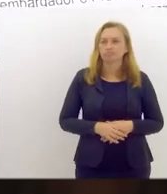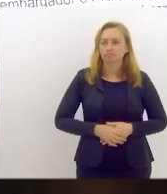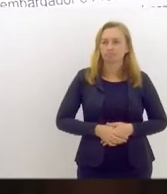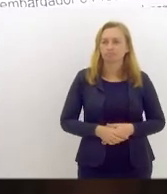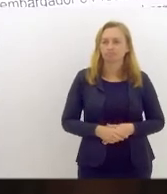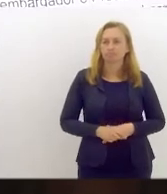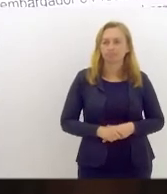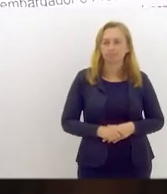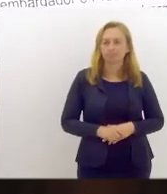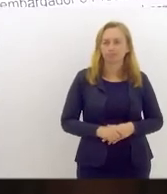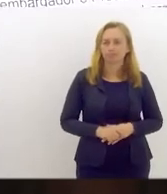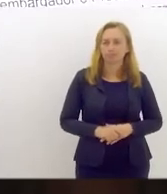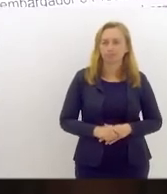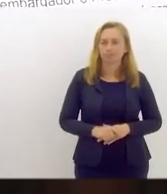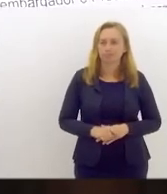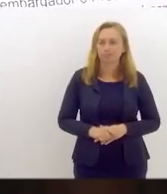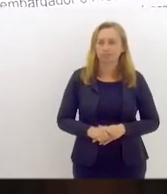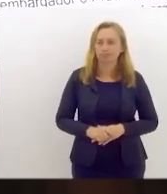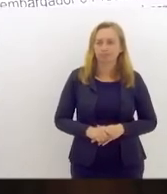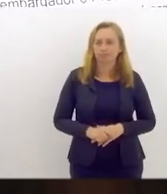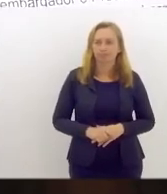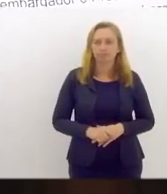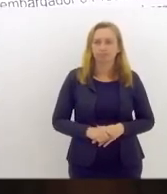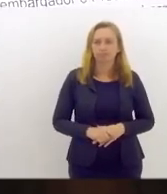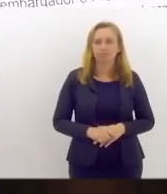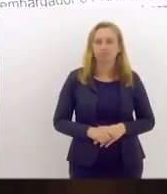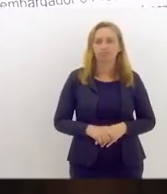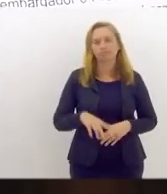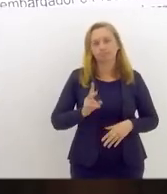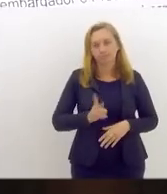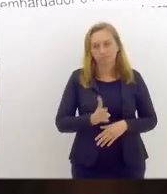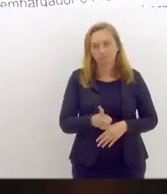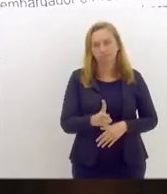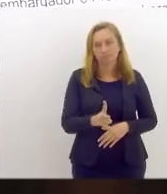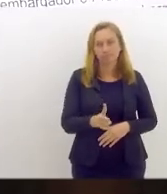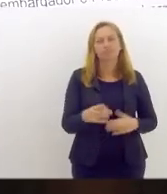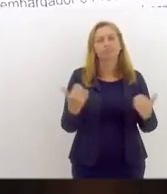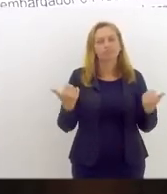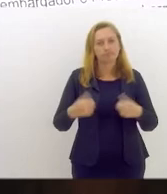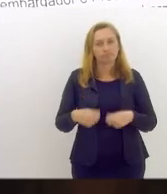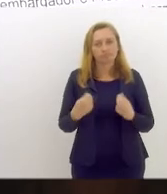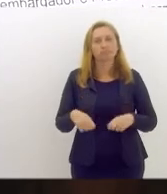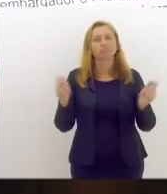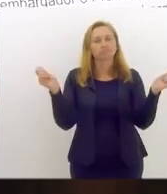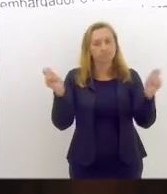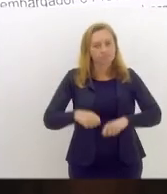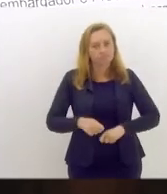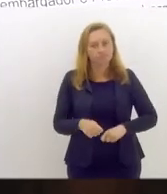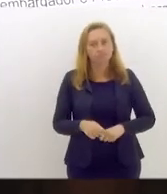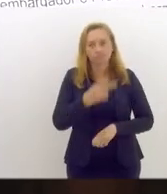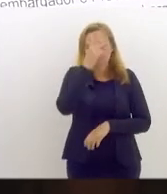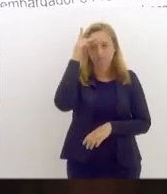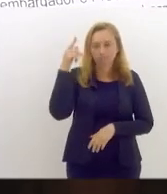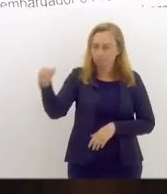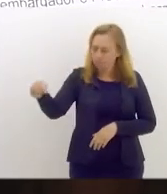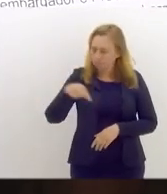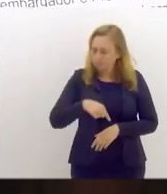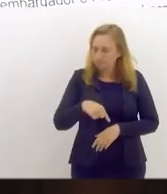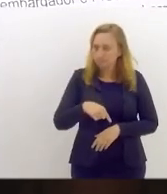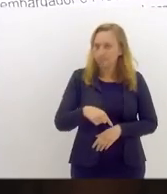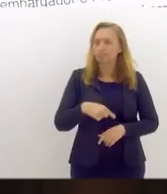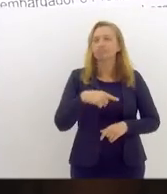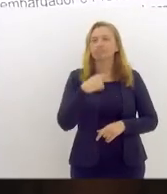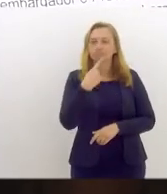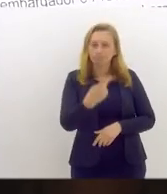idade que eu tenho você nem se mantém isso mantenha a necessidade a possibilidade das pessoas virem aqui